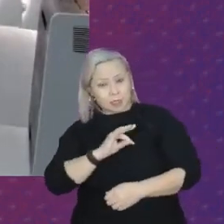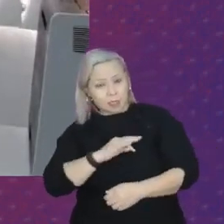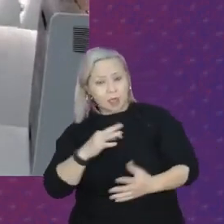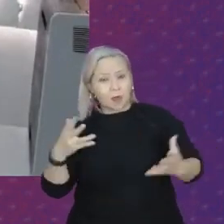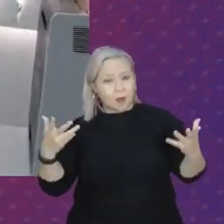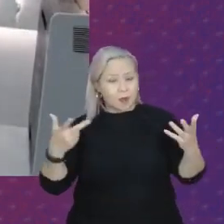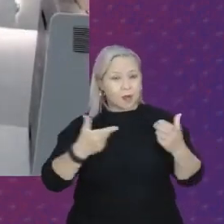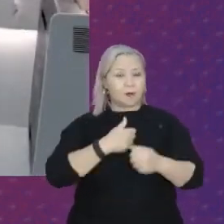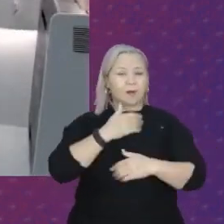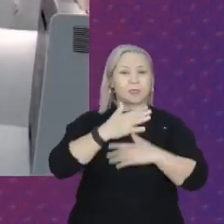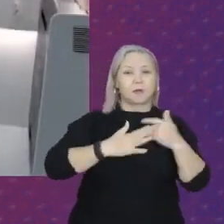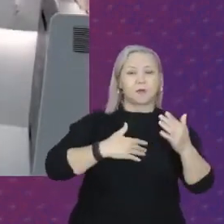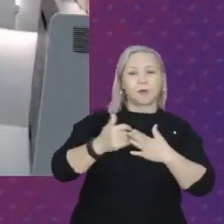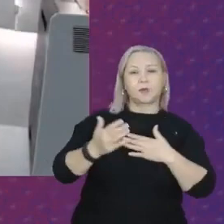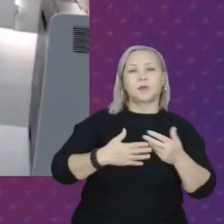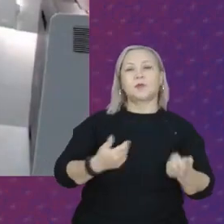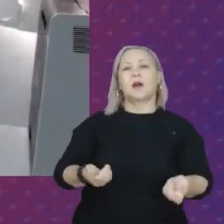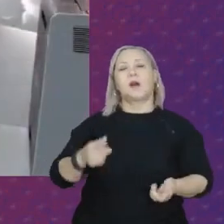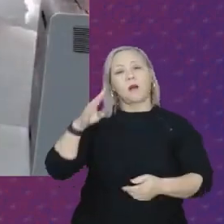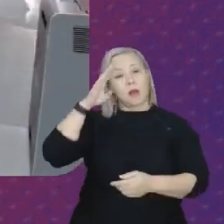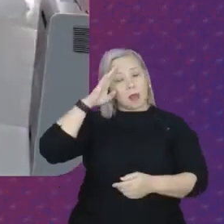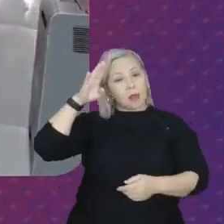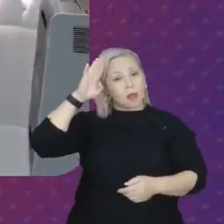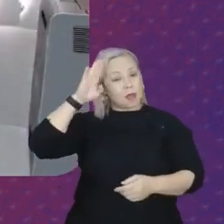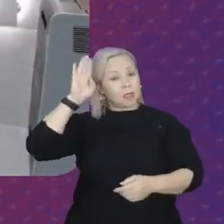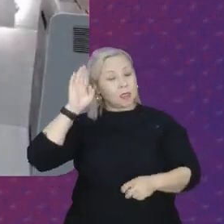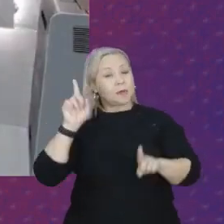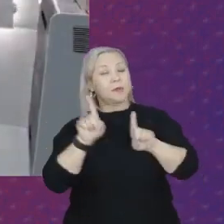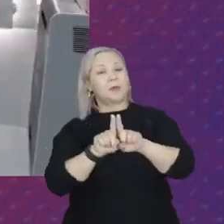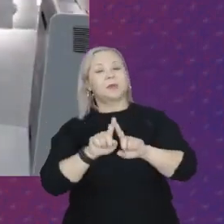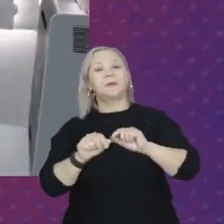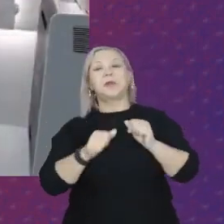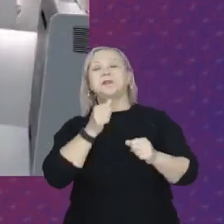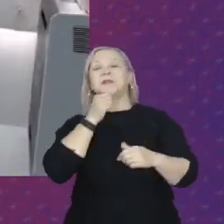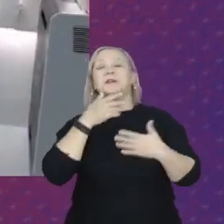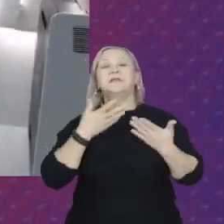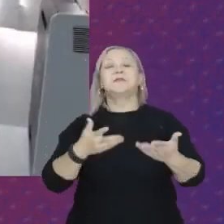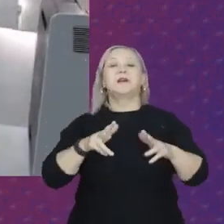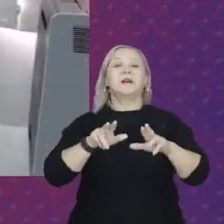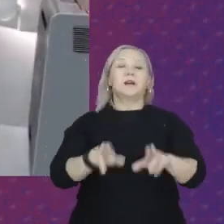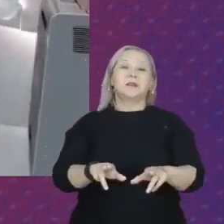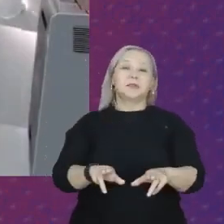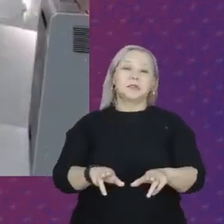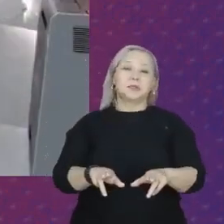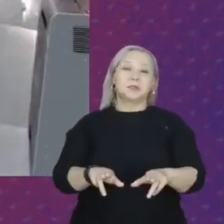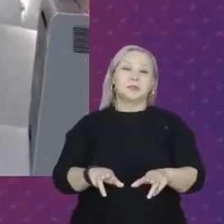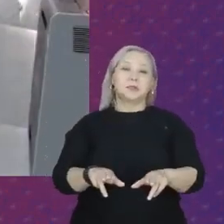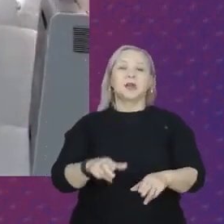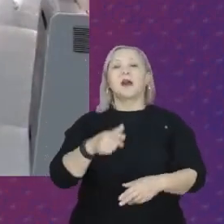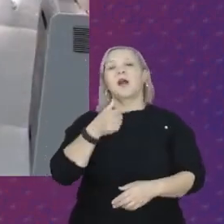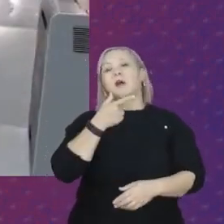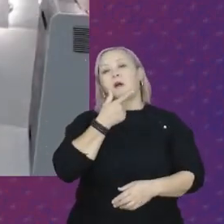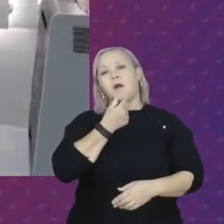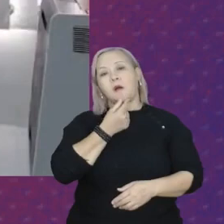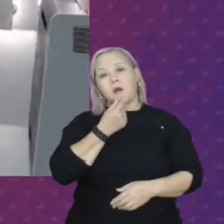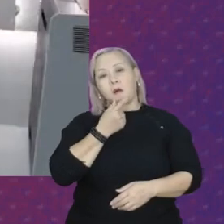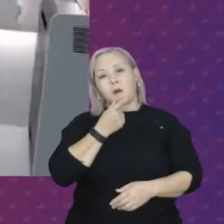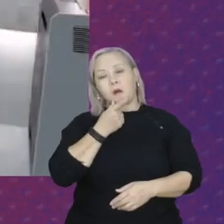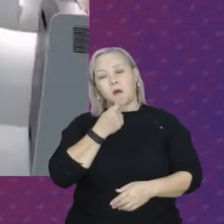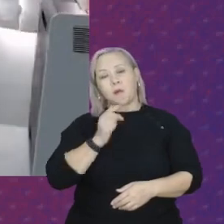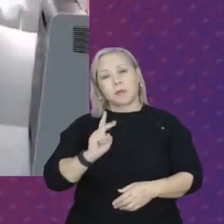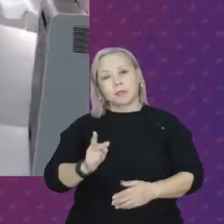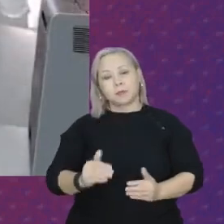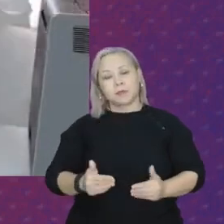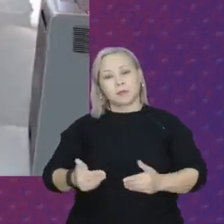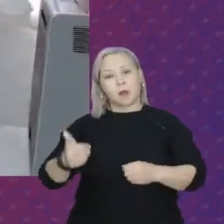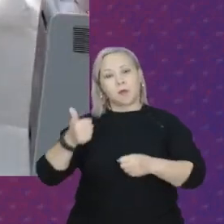profissional, qualificação acadêmica, e ainda assim, onde o homem está, ele está